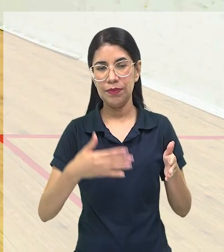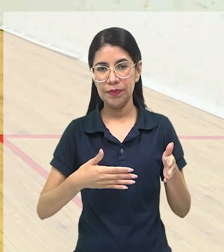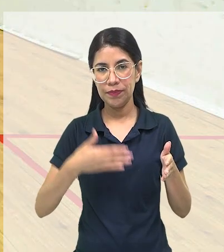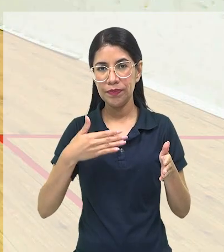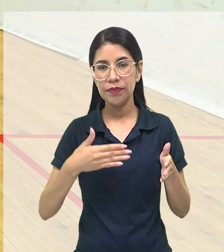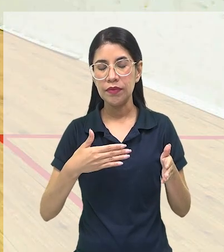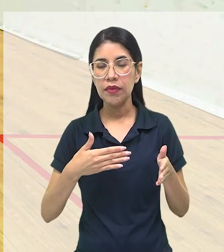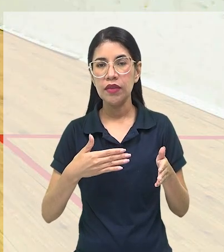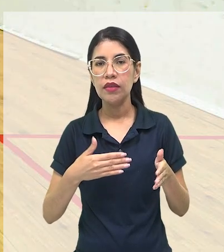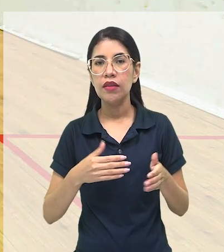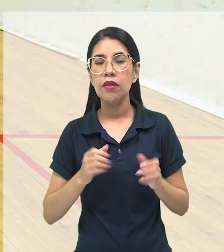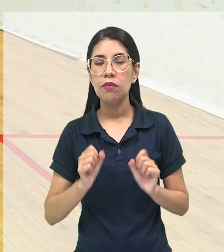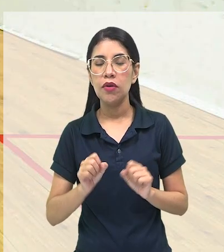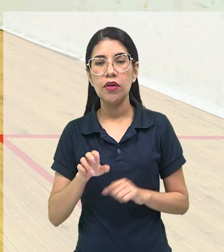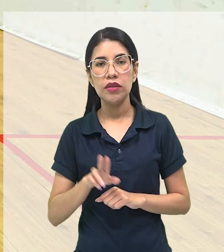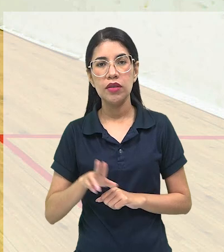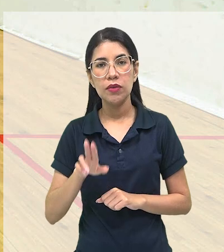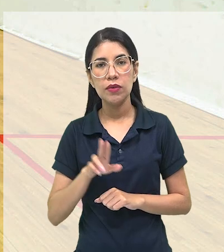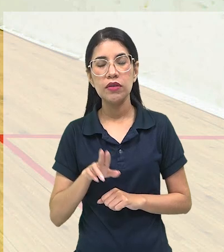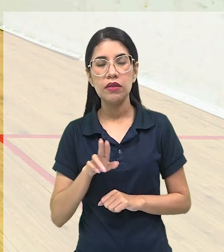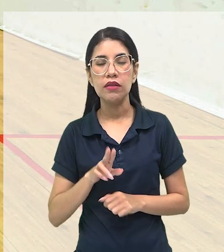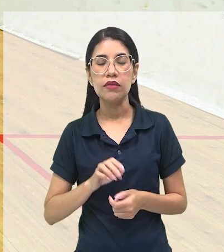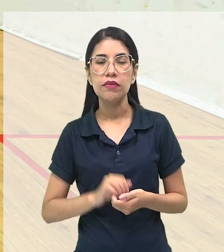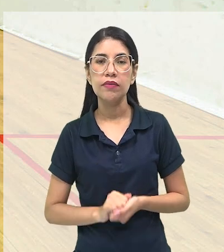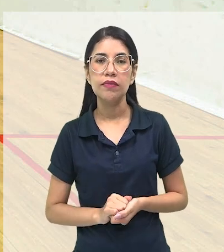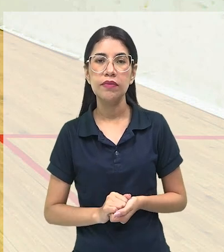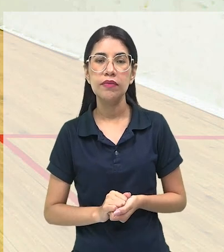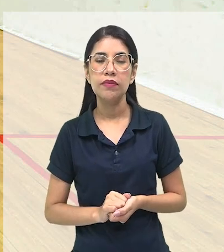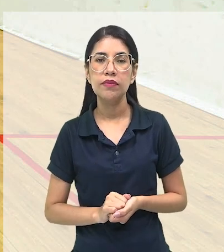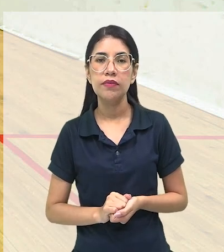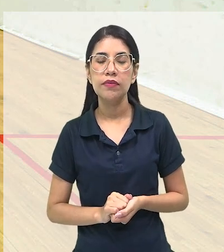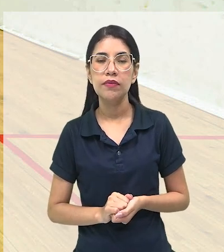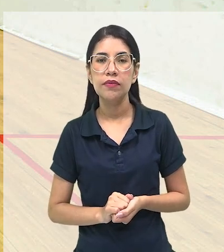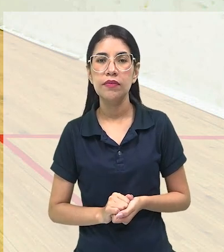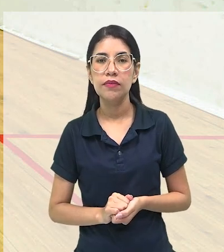caso, a parede da frente e a do fundo, tá bom?